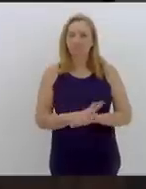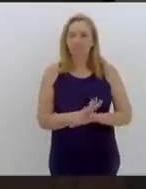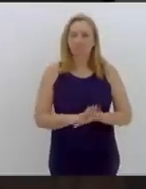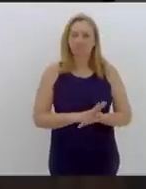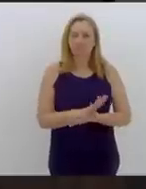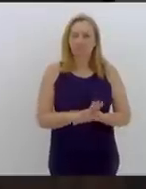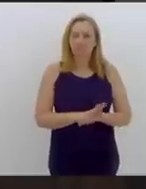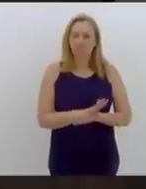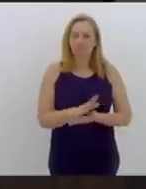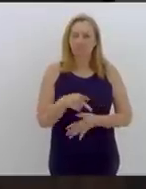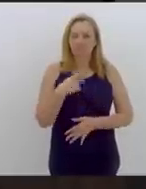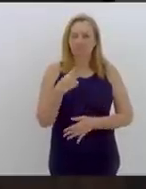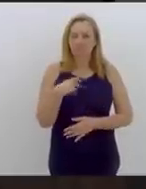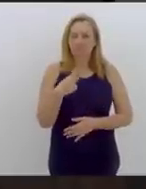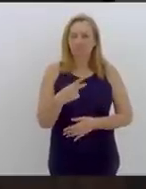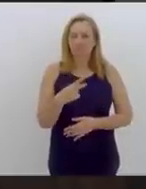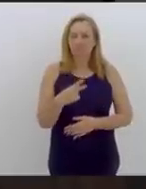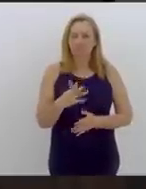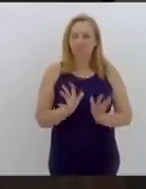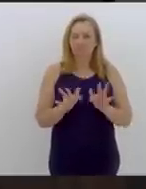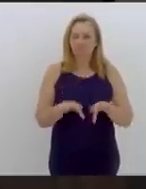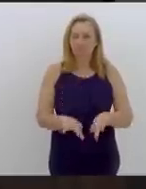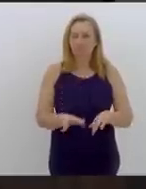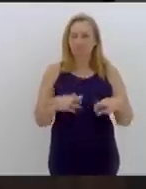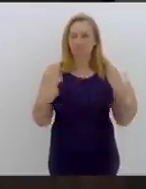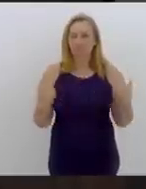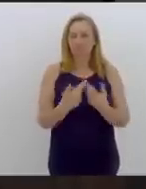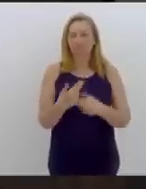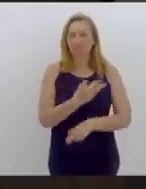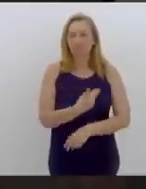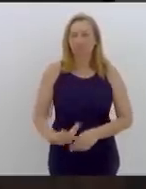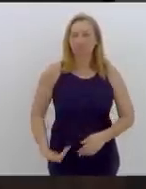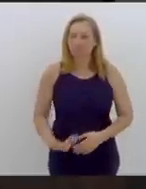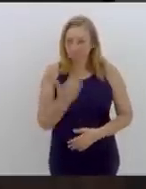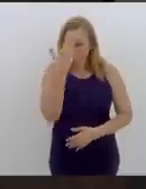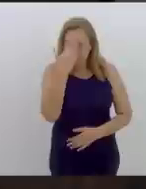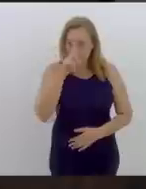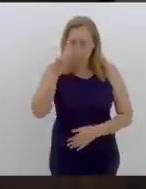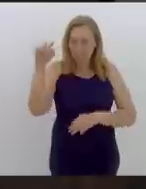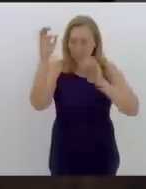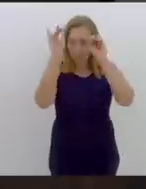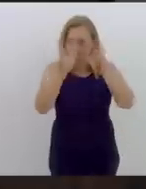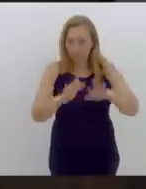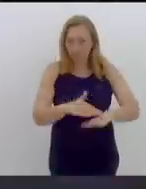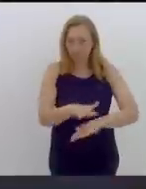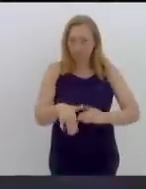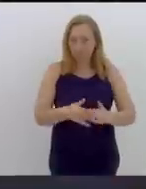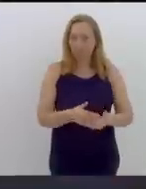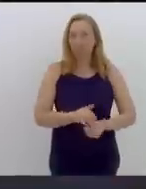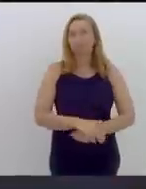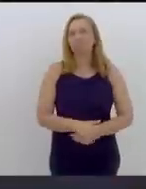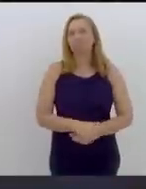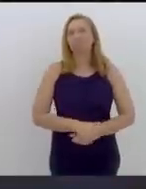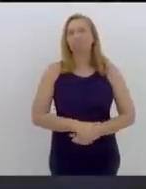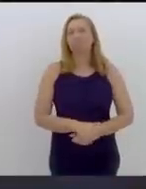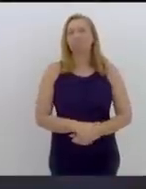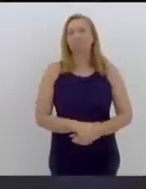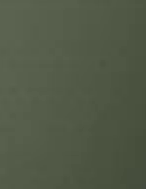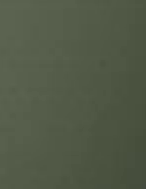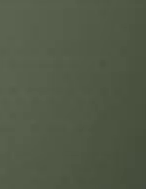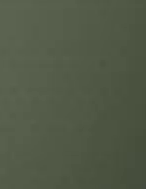a tratarmos do por encerrado essa audiência pública muito obrigado que Deus abençoe a todos e vai para sua casa vamos